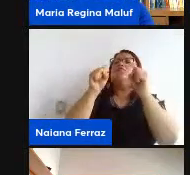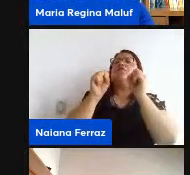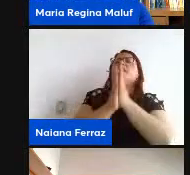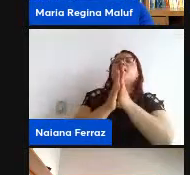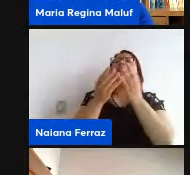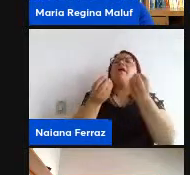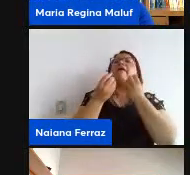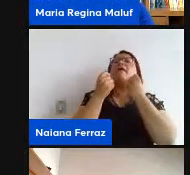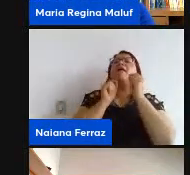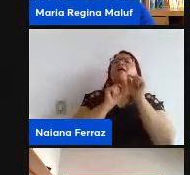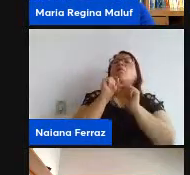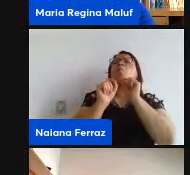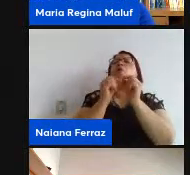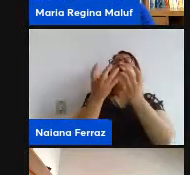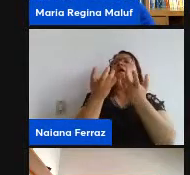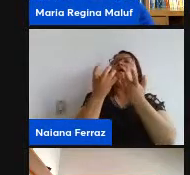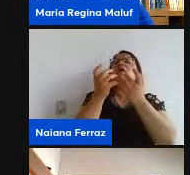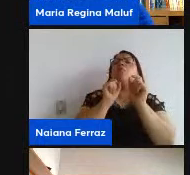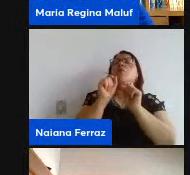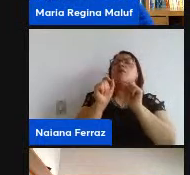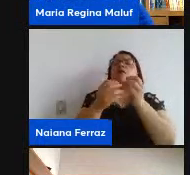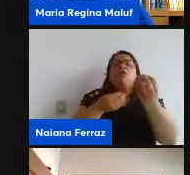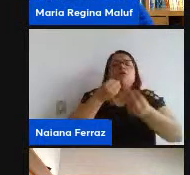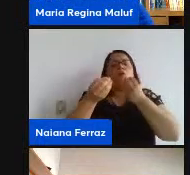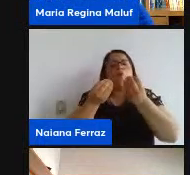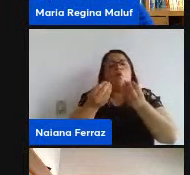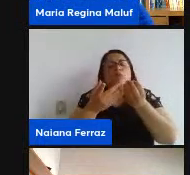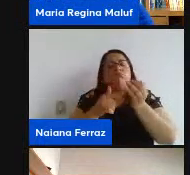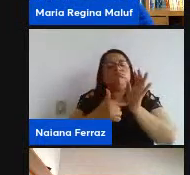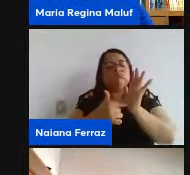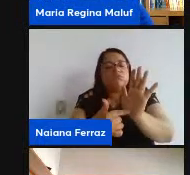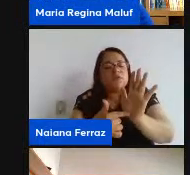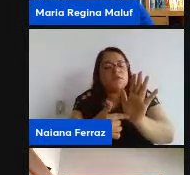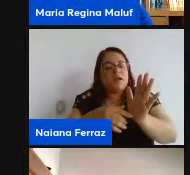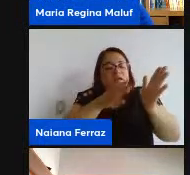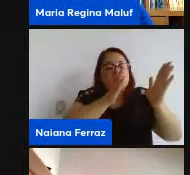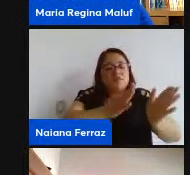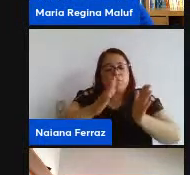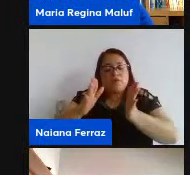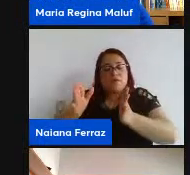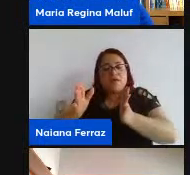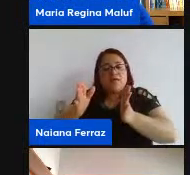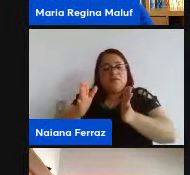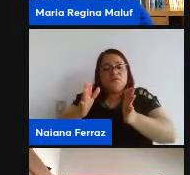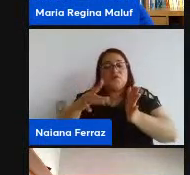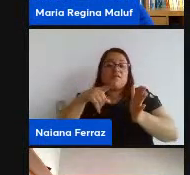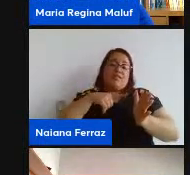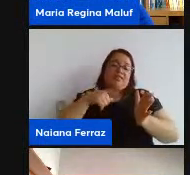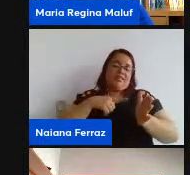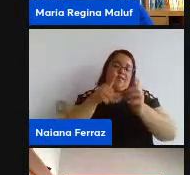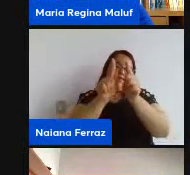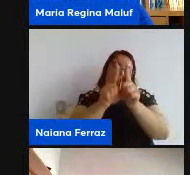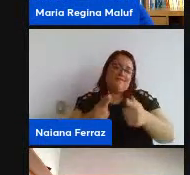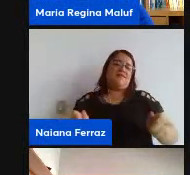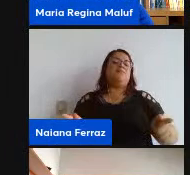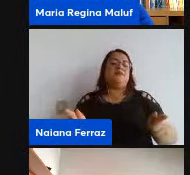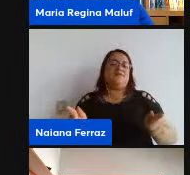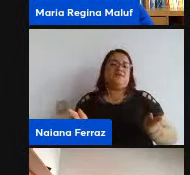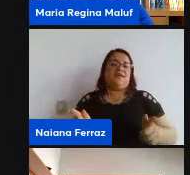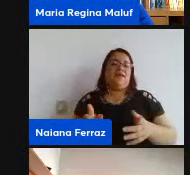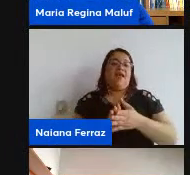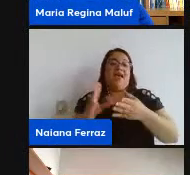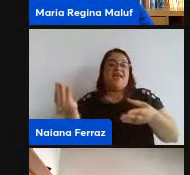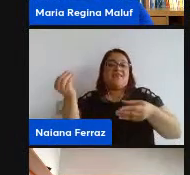podem ser informados por uma gramática, ok? E aí é que entra a parte linguística da coisa, né?